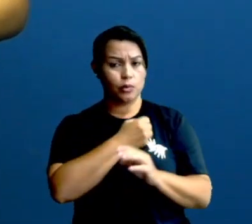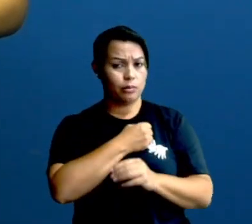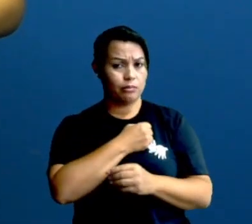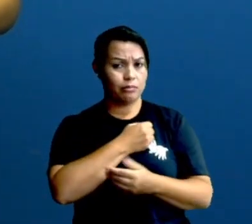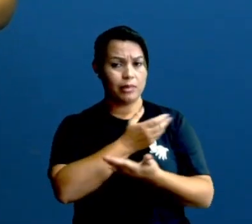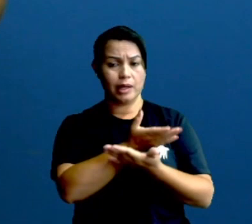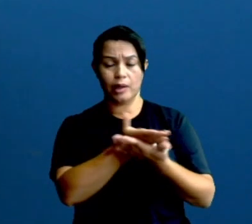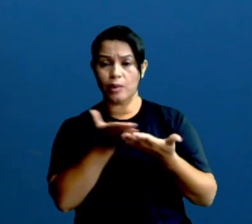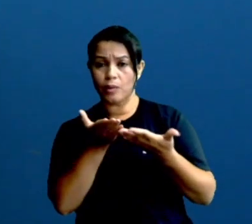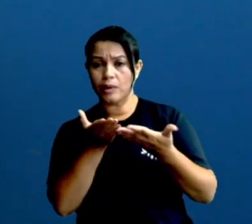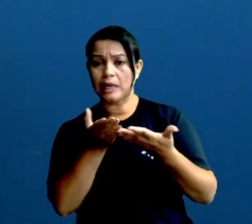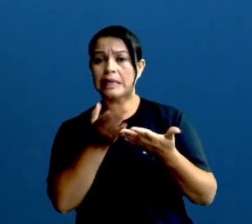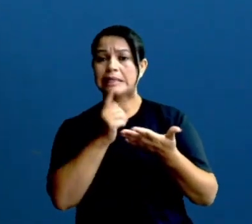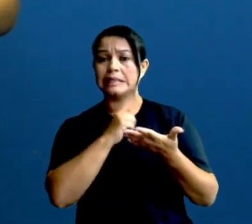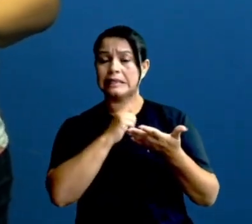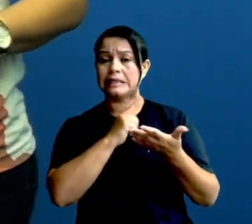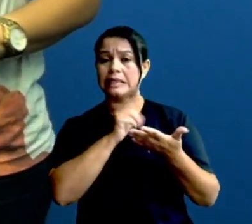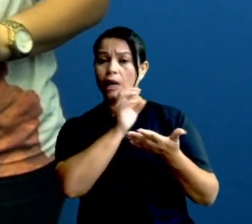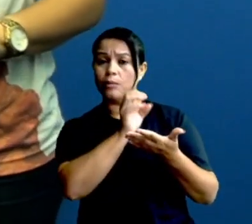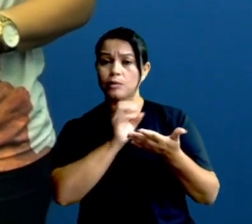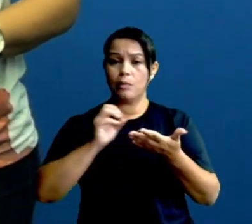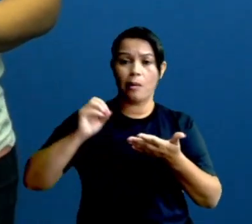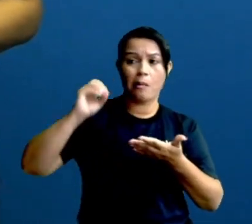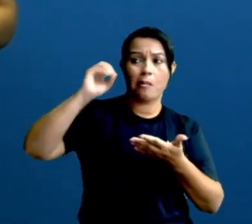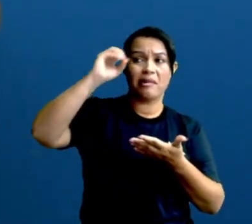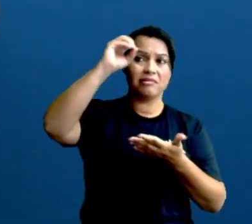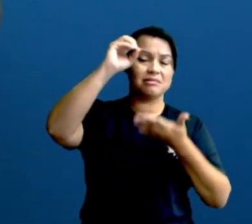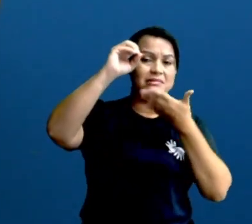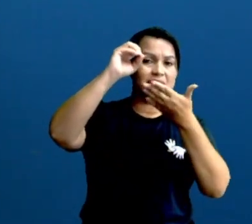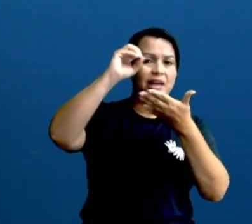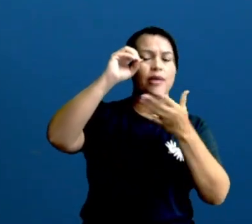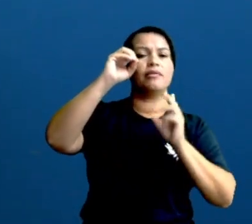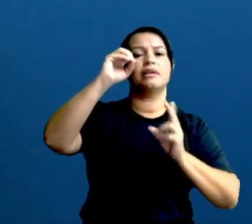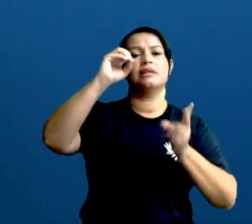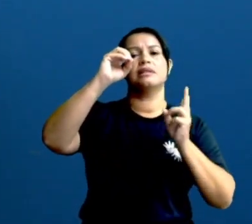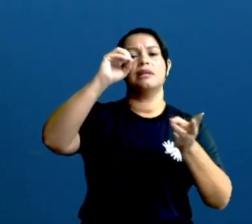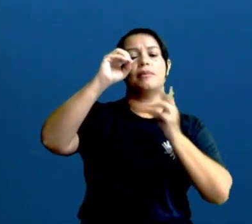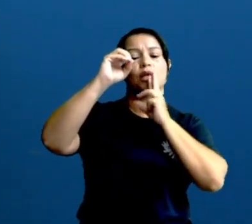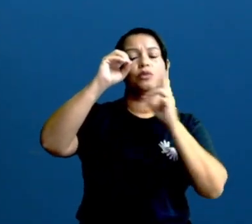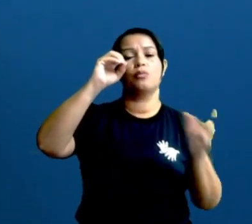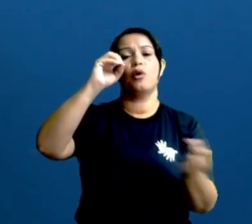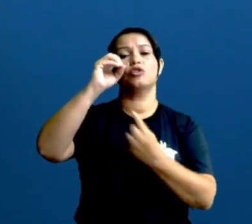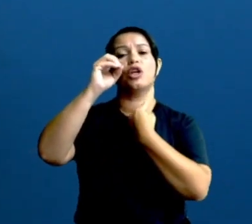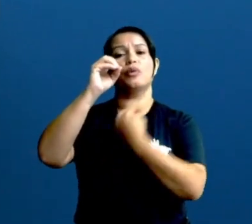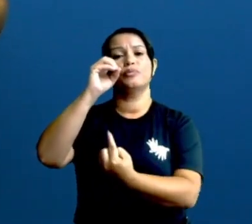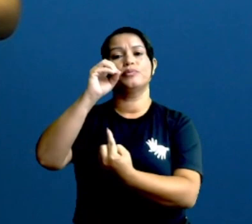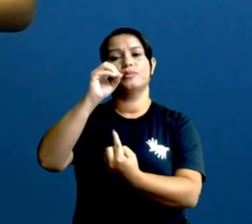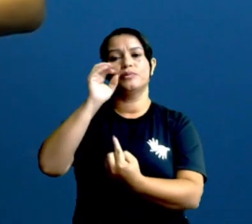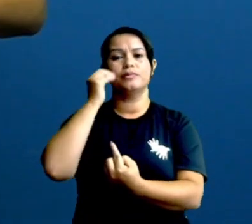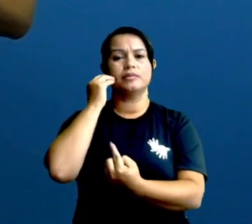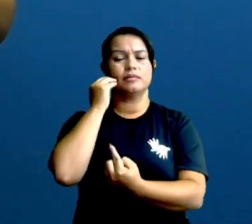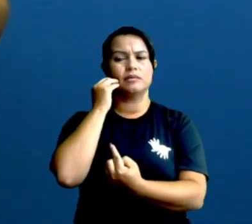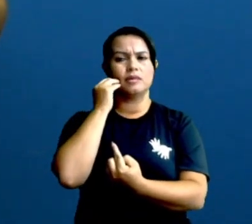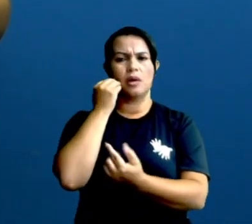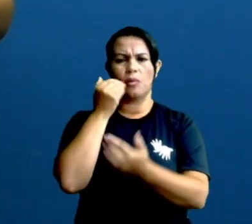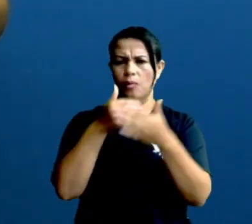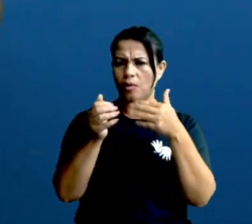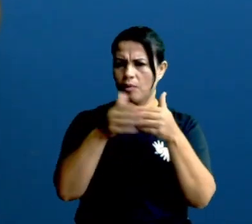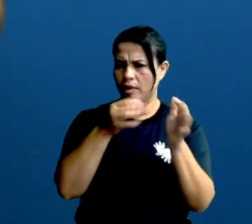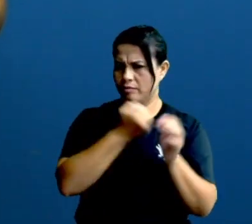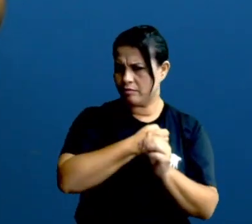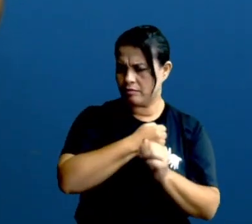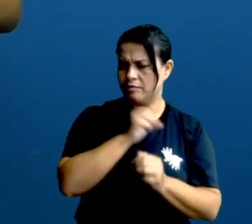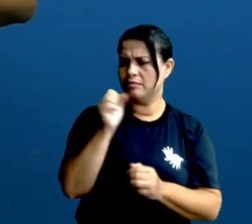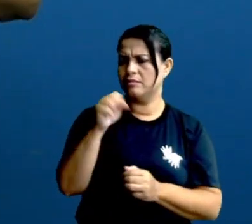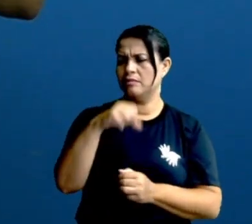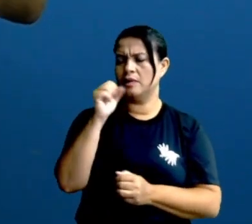número, se o expoente dele for igual a zero, logo ele é igual a 1. Professora, qualquer número,